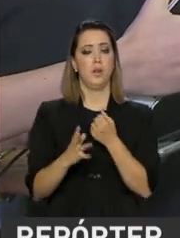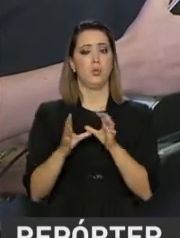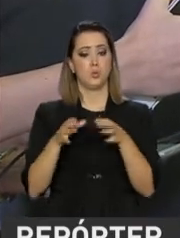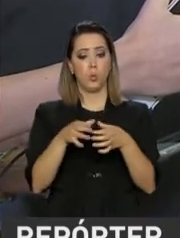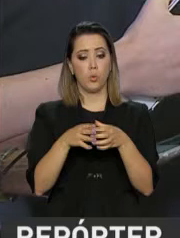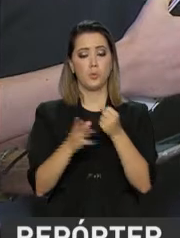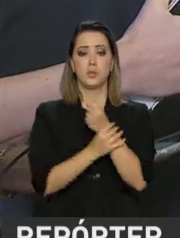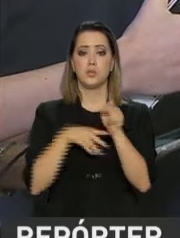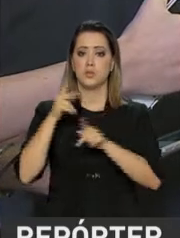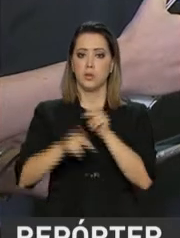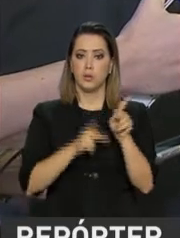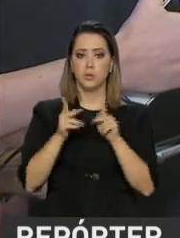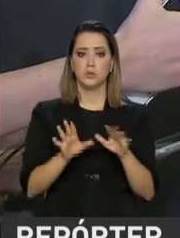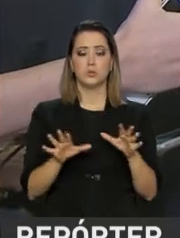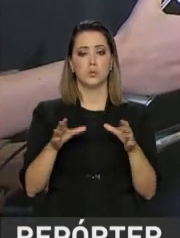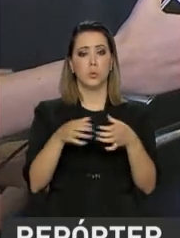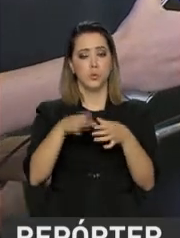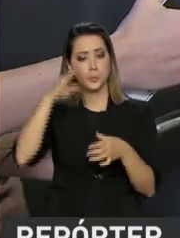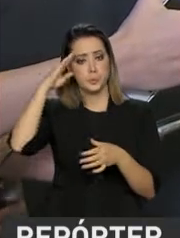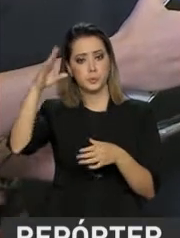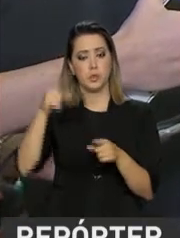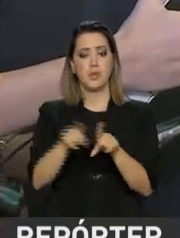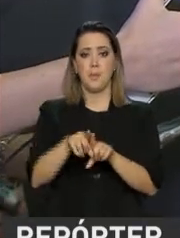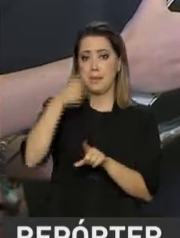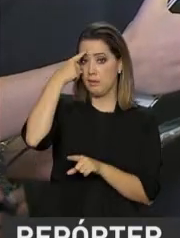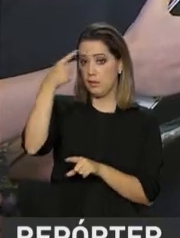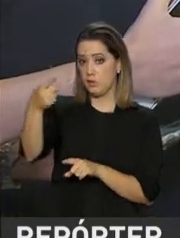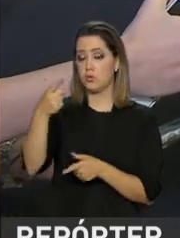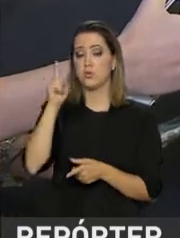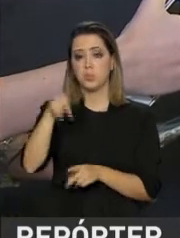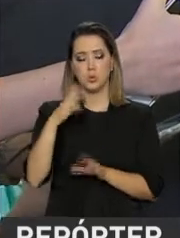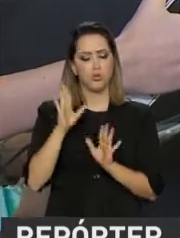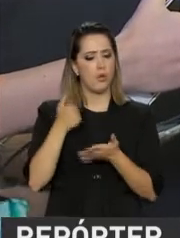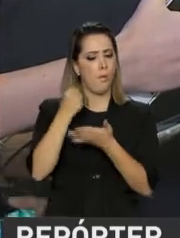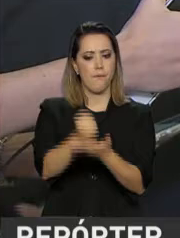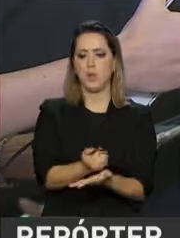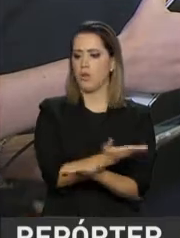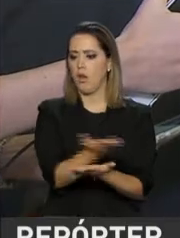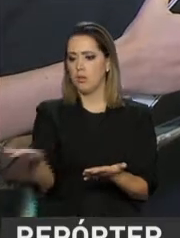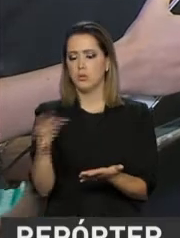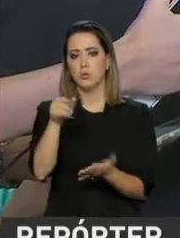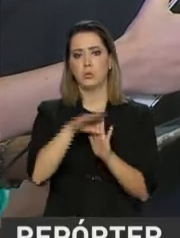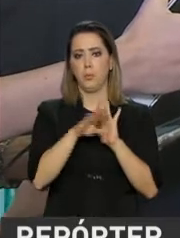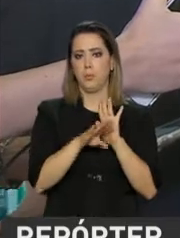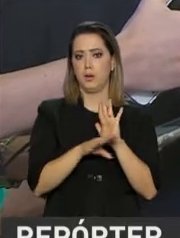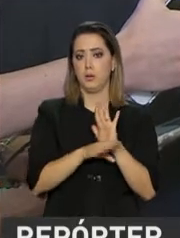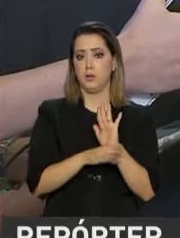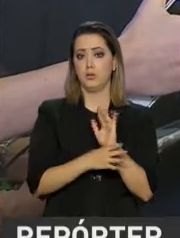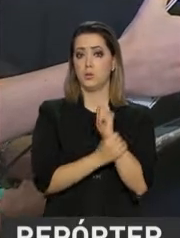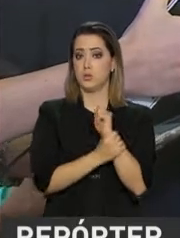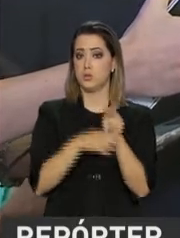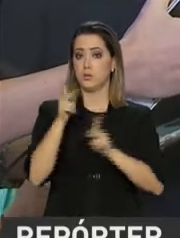forças armadas inteligência estão desde já à disposição do plano nacional de segurança